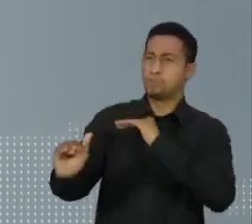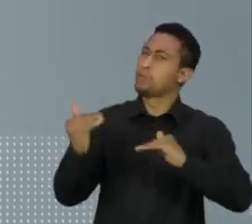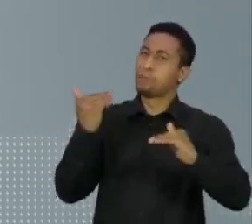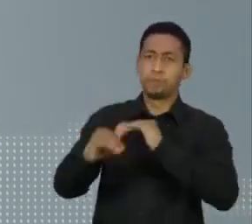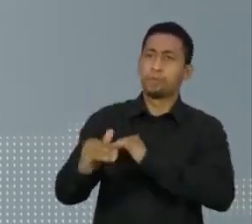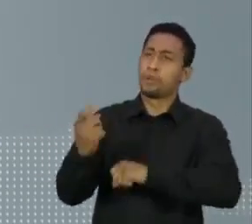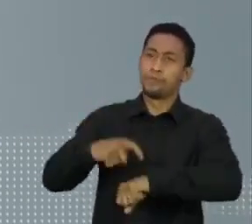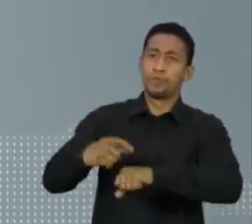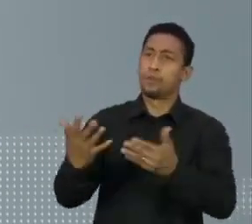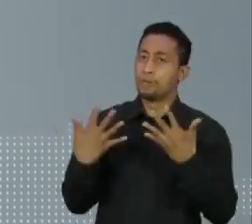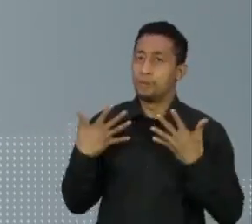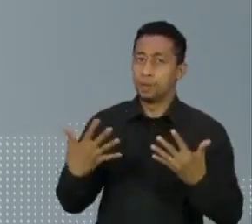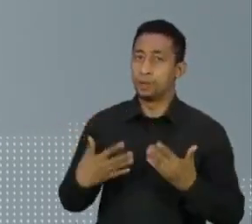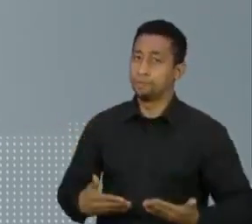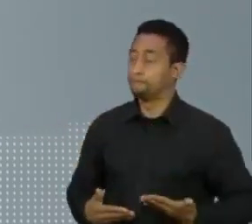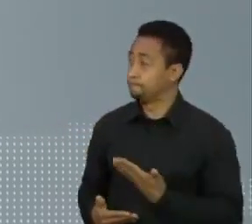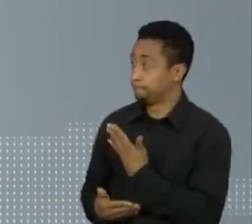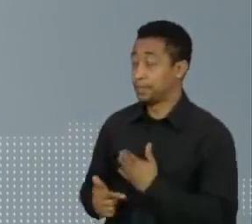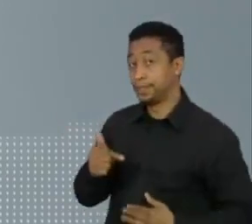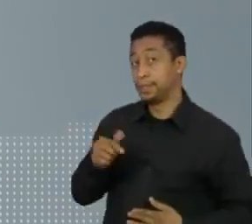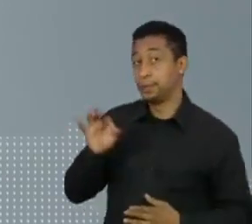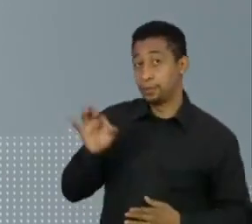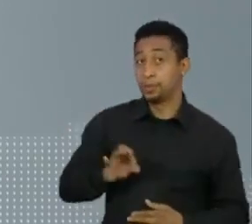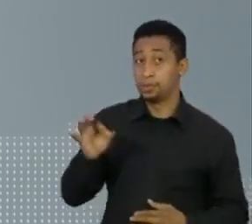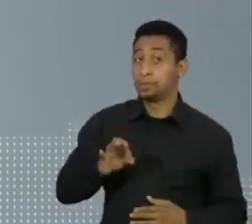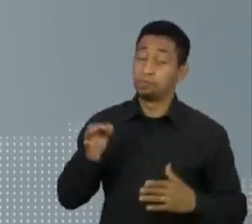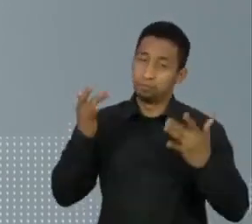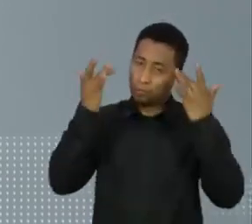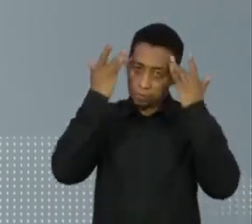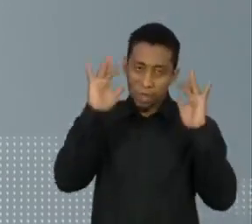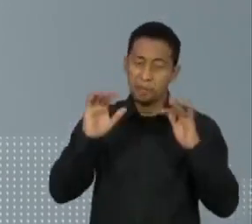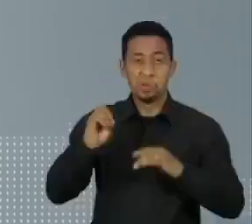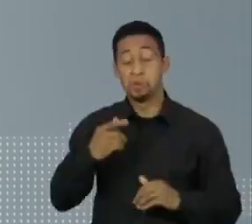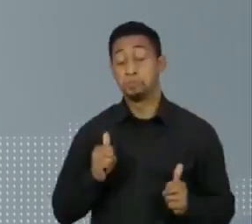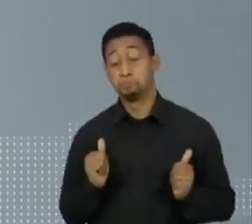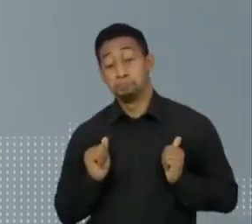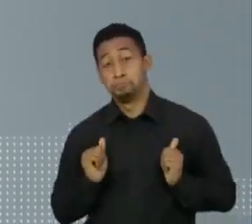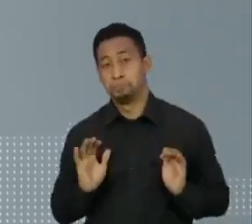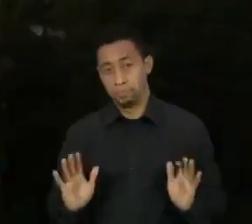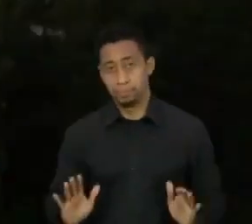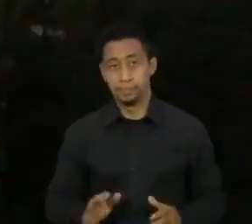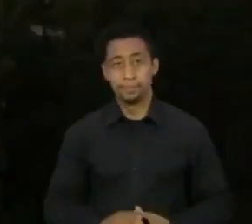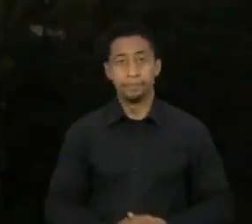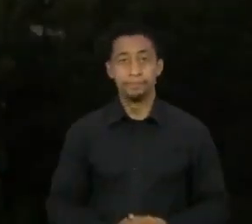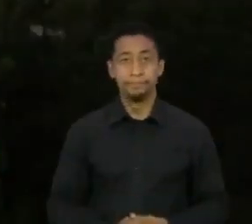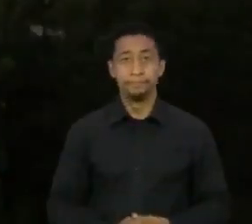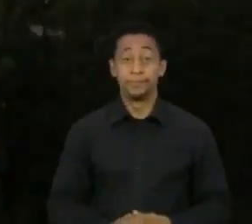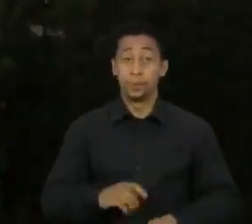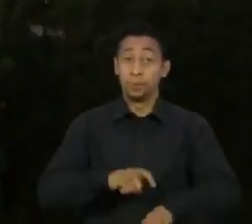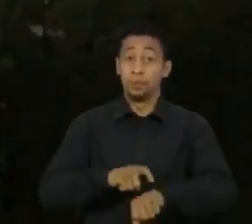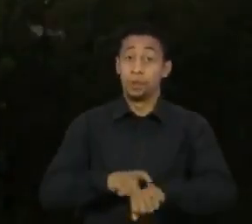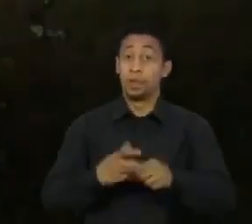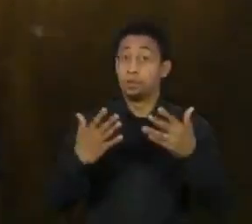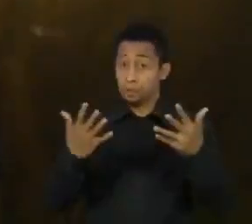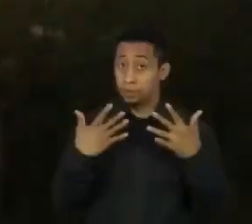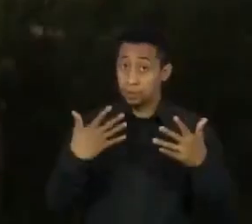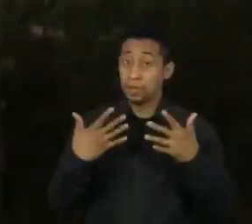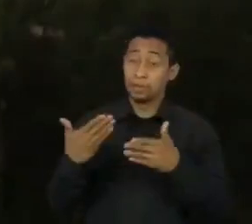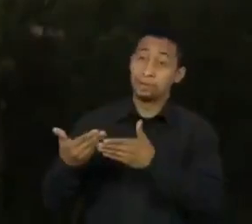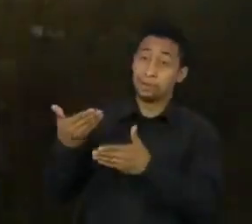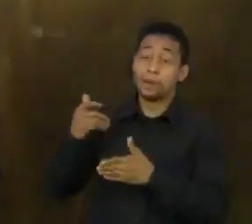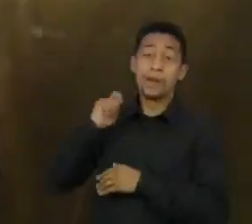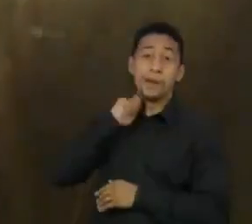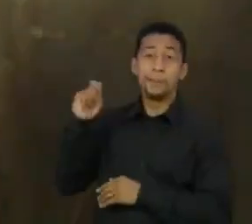concordam em adotar o sistema sete porcento são indiferentes ou não souberam responder o horário de verão foi